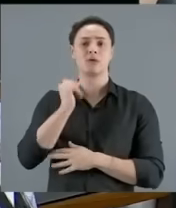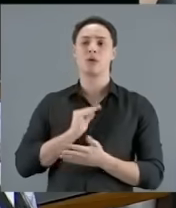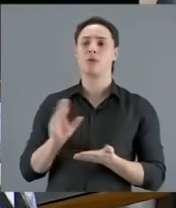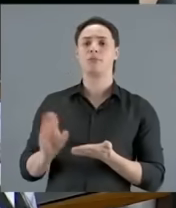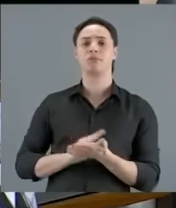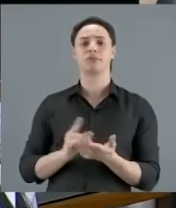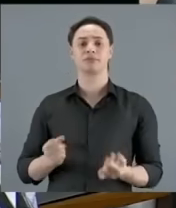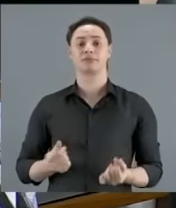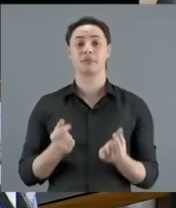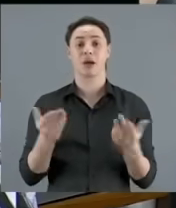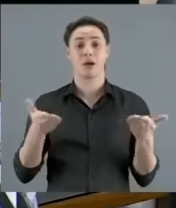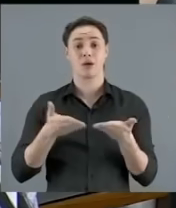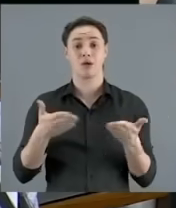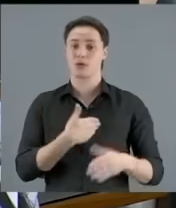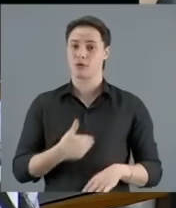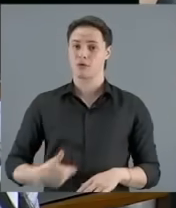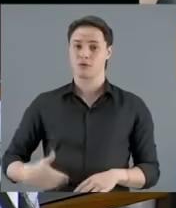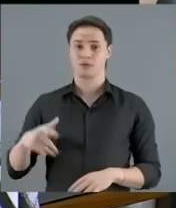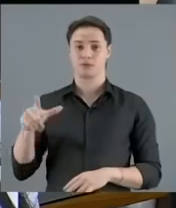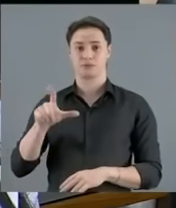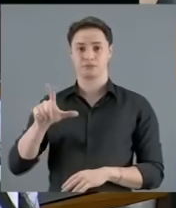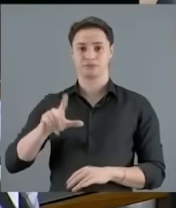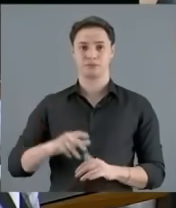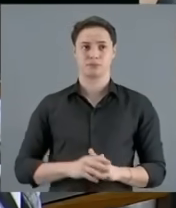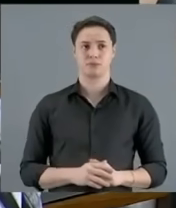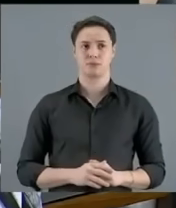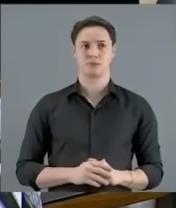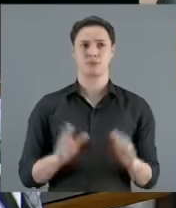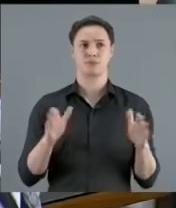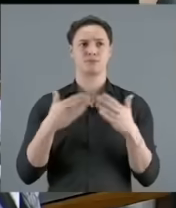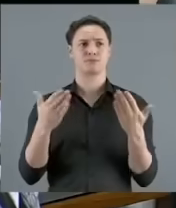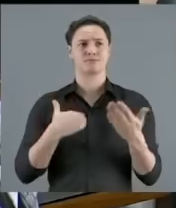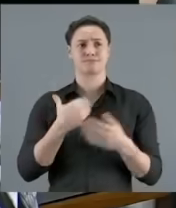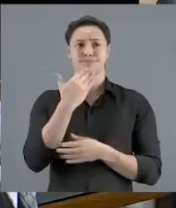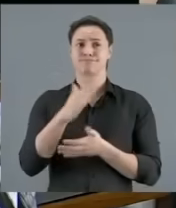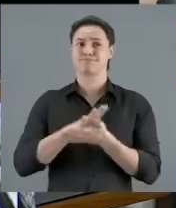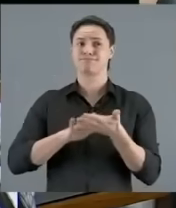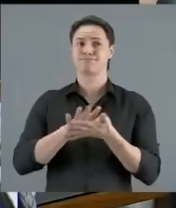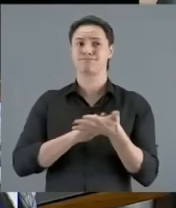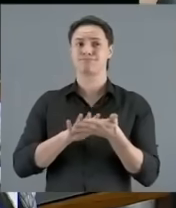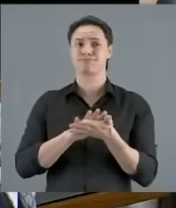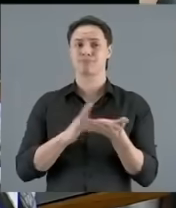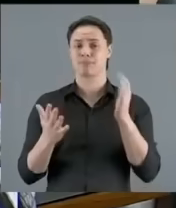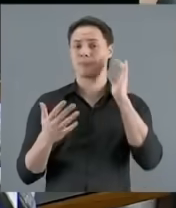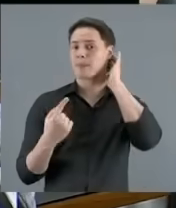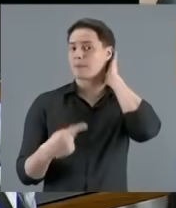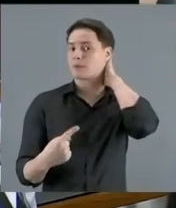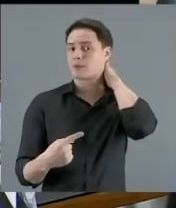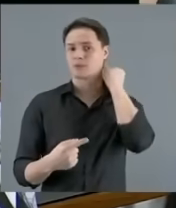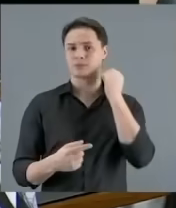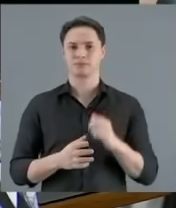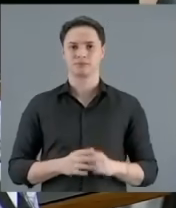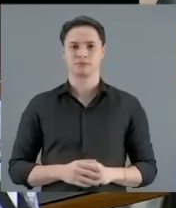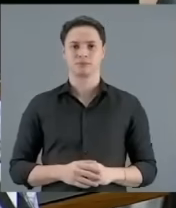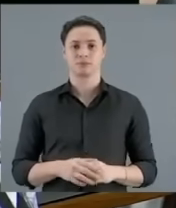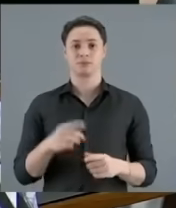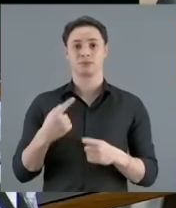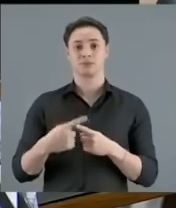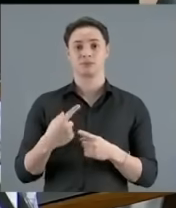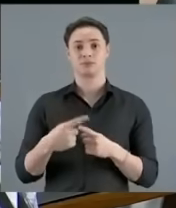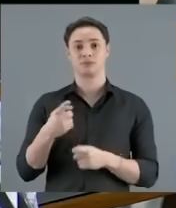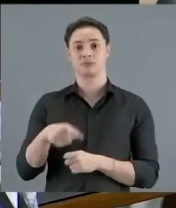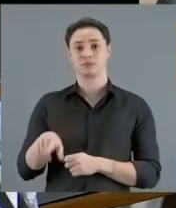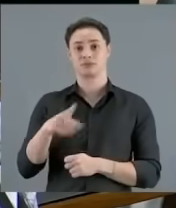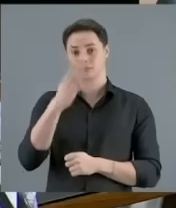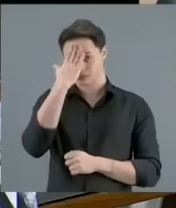de volta? Agora, no governo do Lula. Se ele não pediu, só se ele não pediu. Por quê? Que ficaram sabendo lá